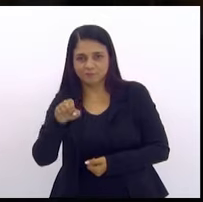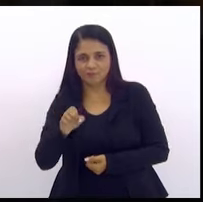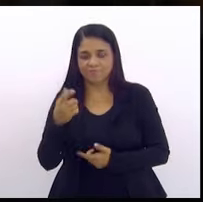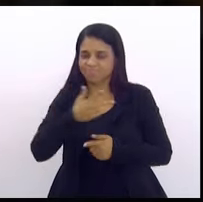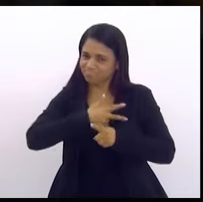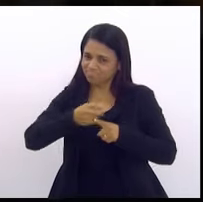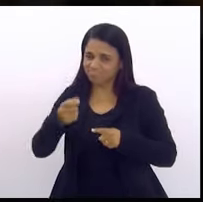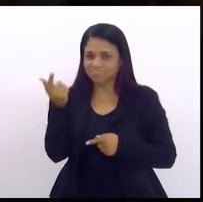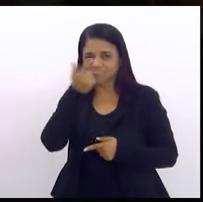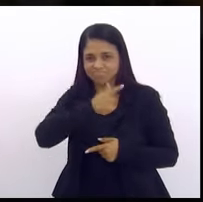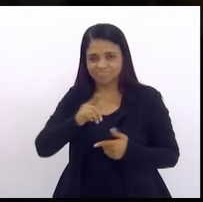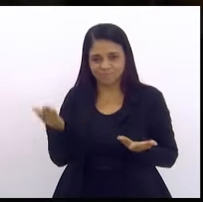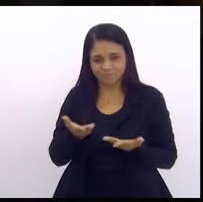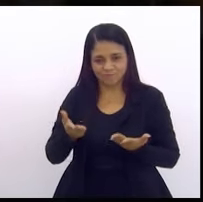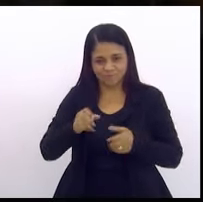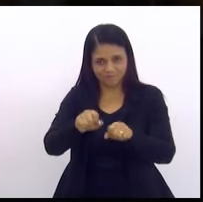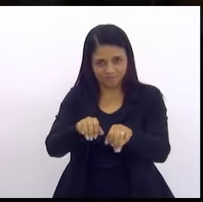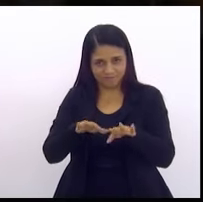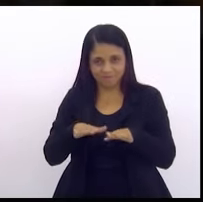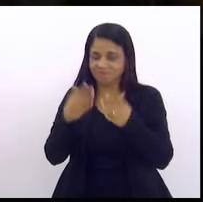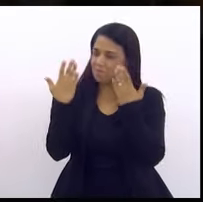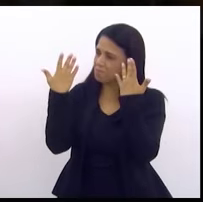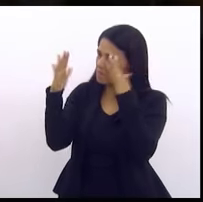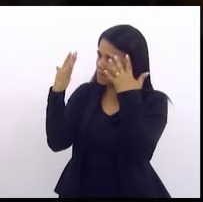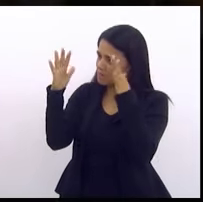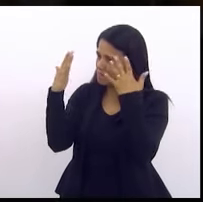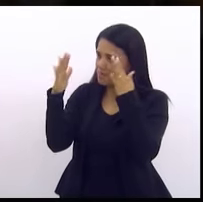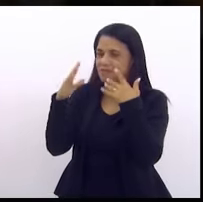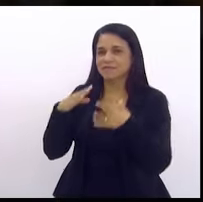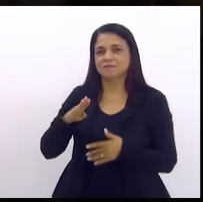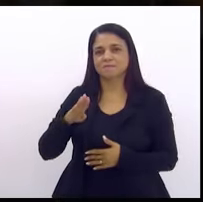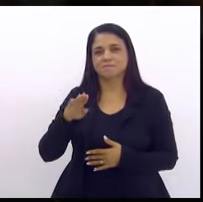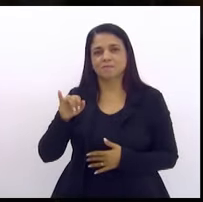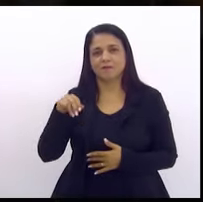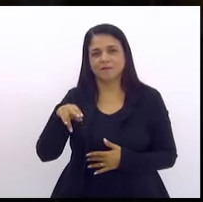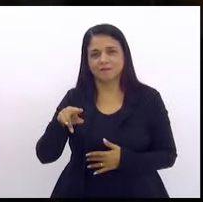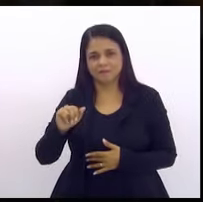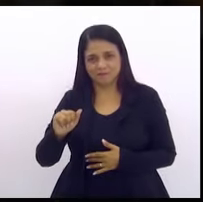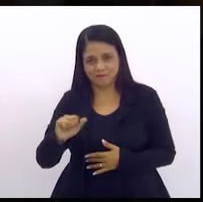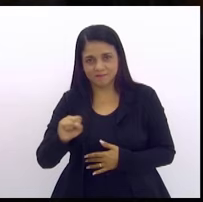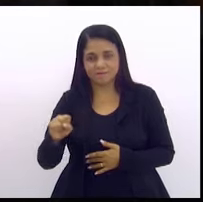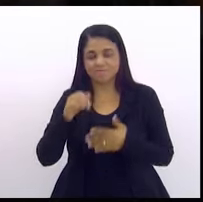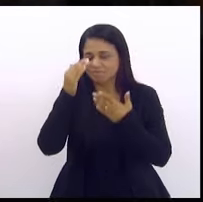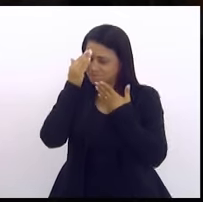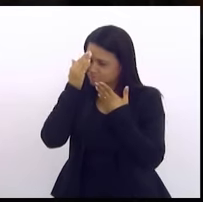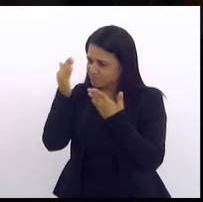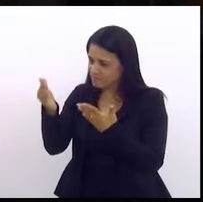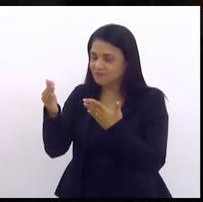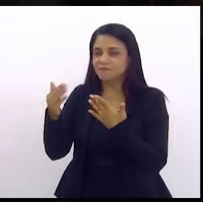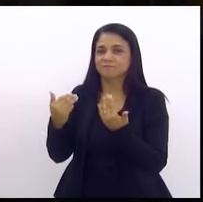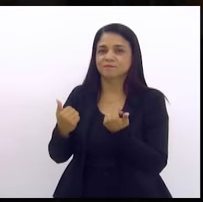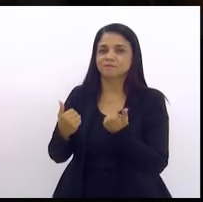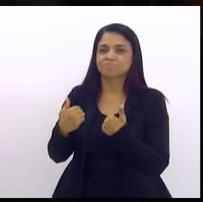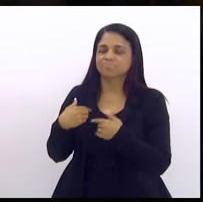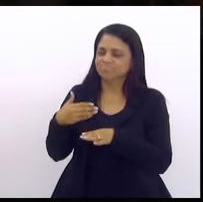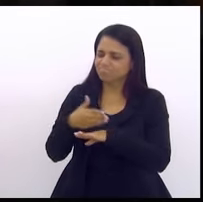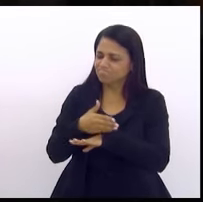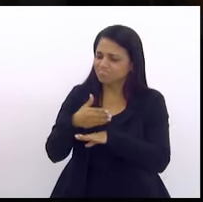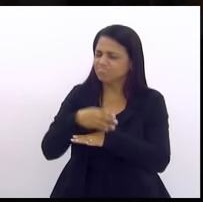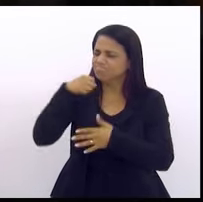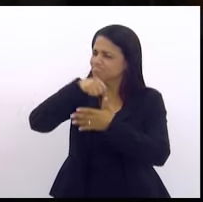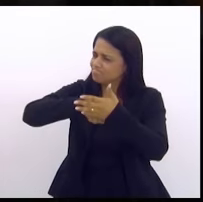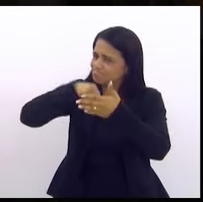Casa Legislativa. Parabéns a vocês, baianas do acarajé. Muito obrigada por ter feito parte dessa luta